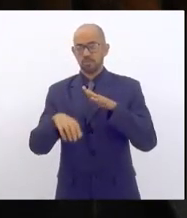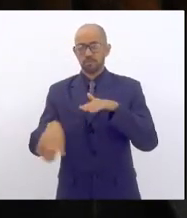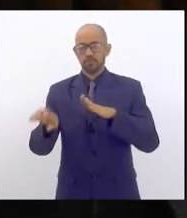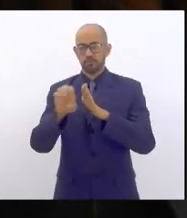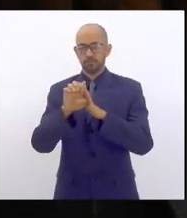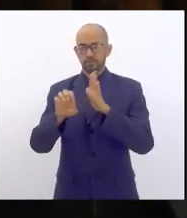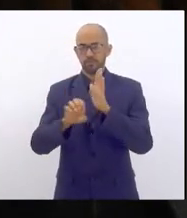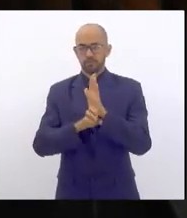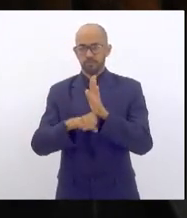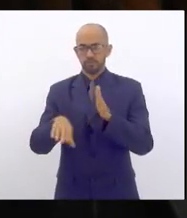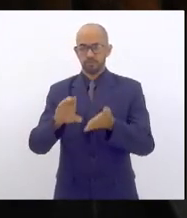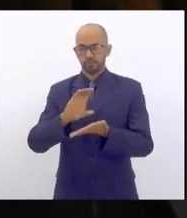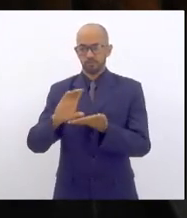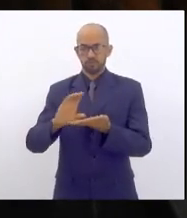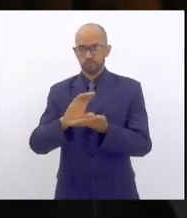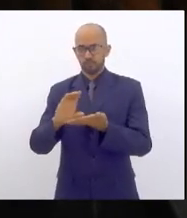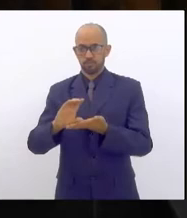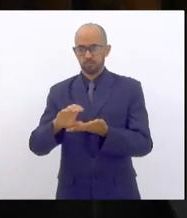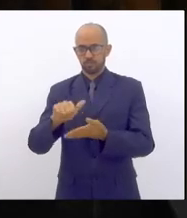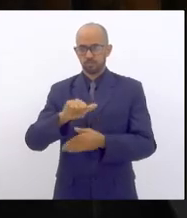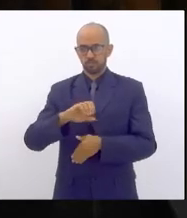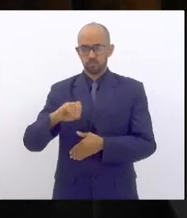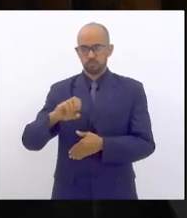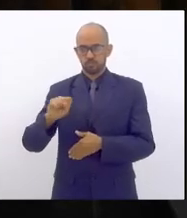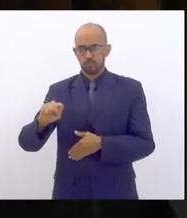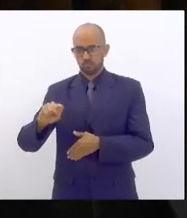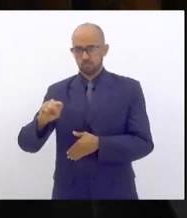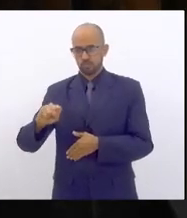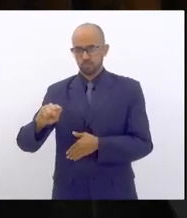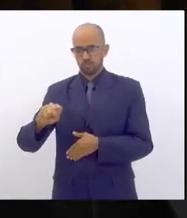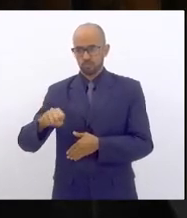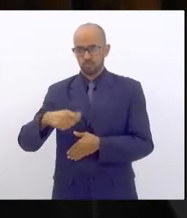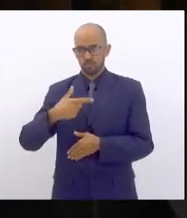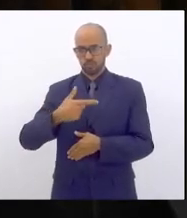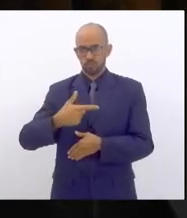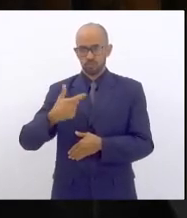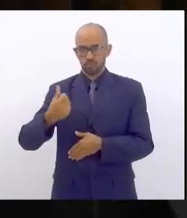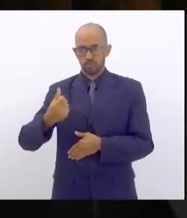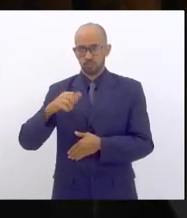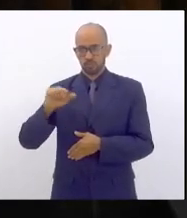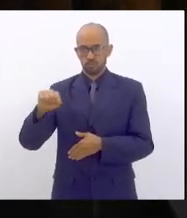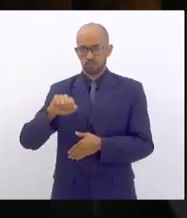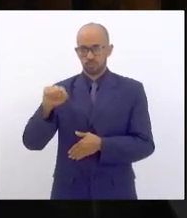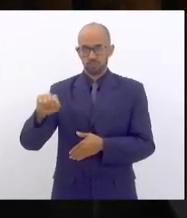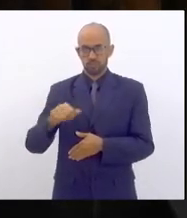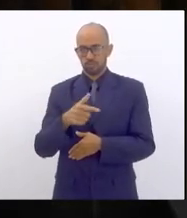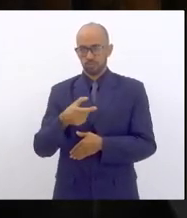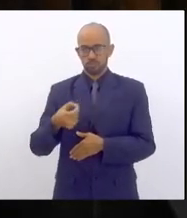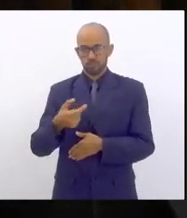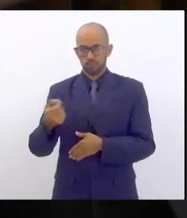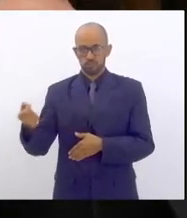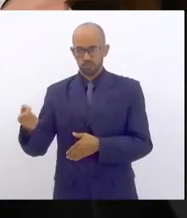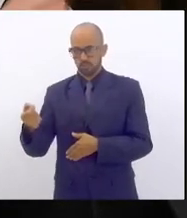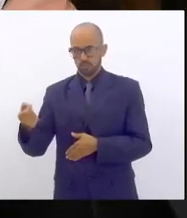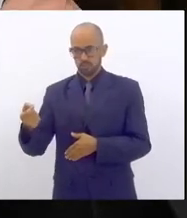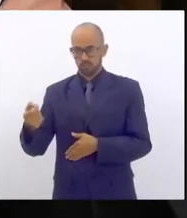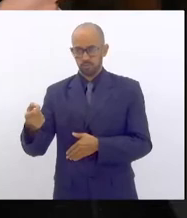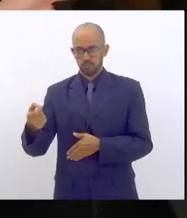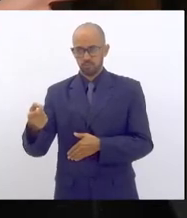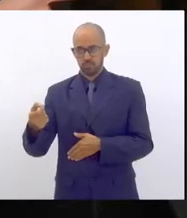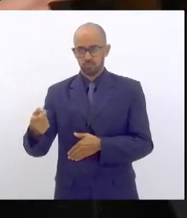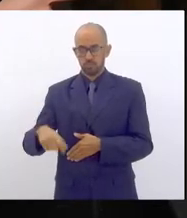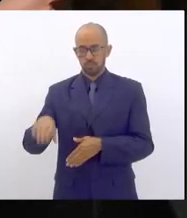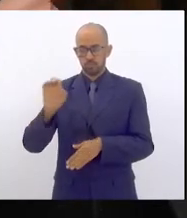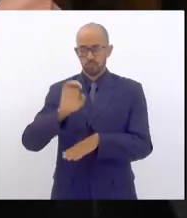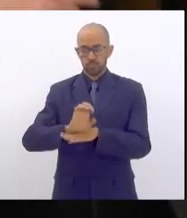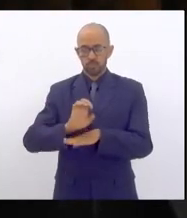constitucional número 108, de 26 de agosto de 2020. E uma emenda